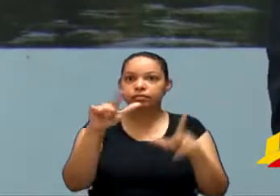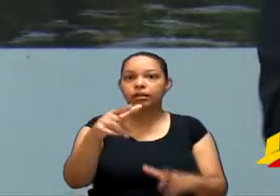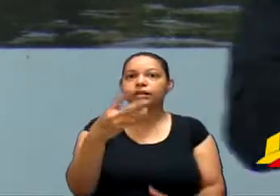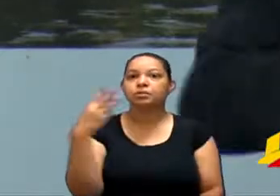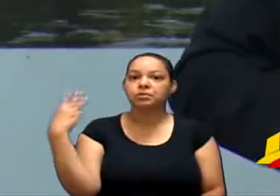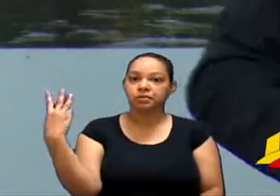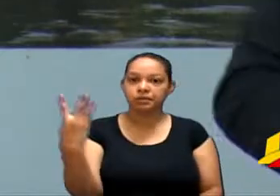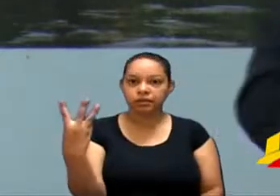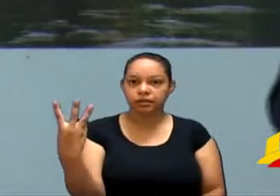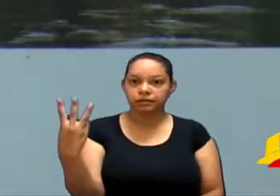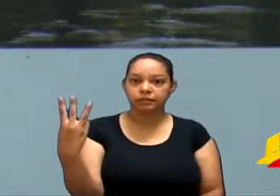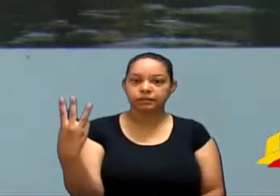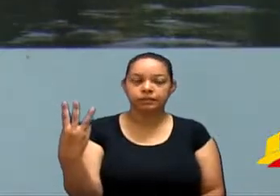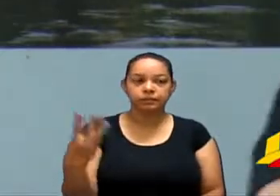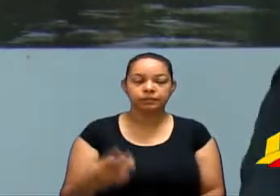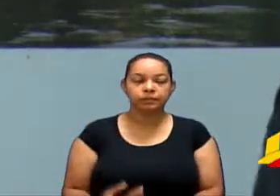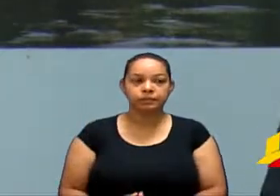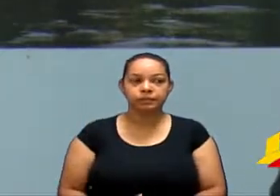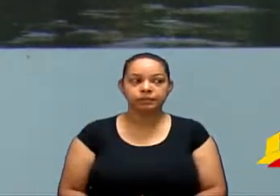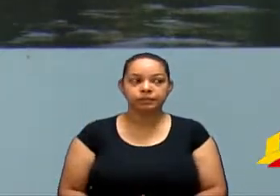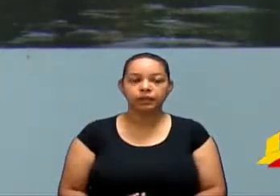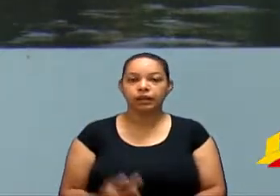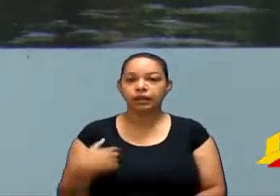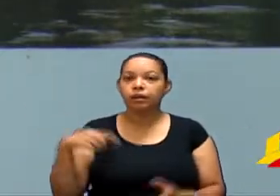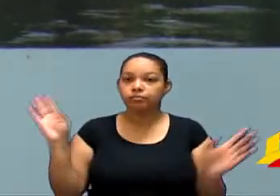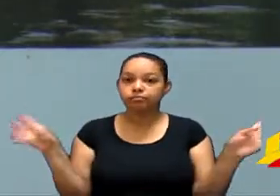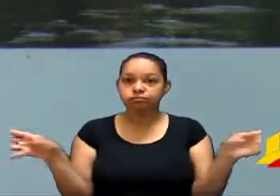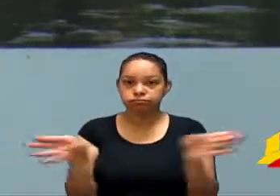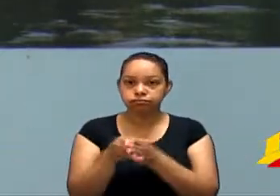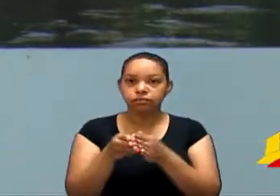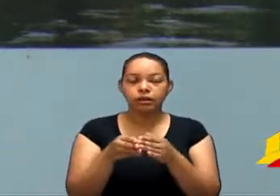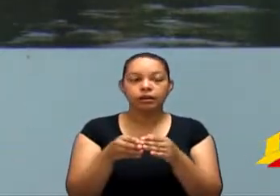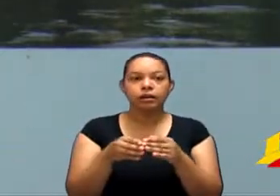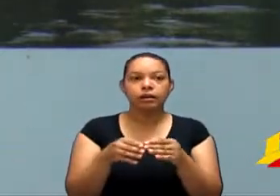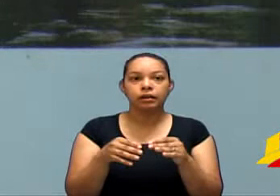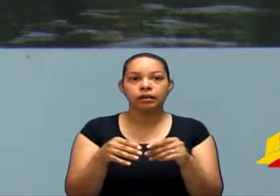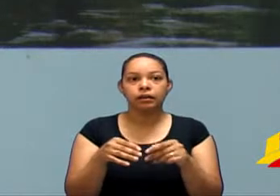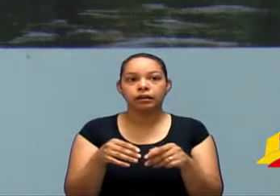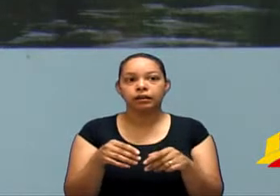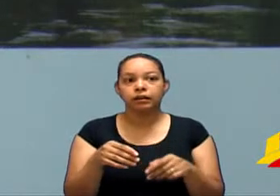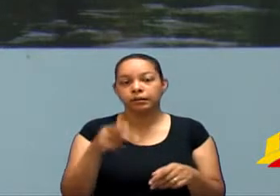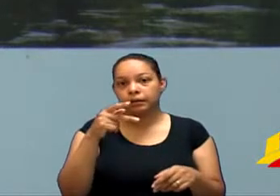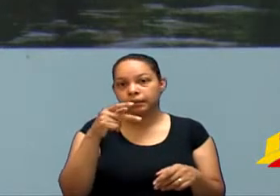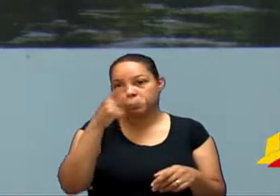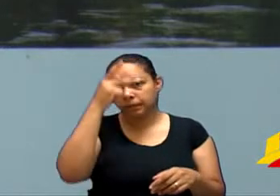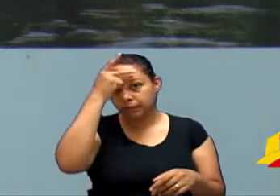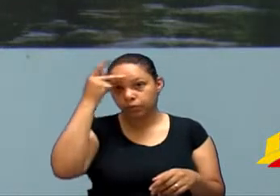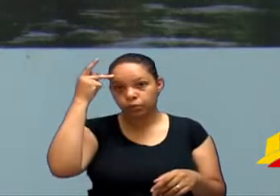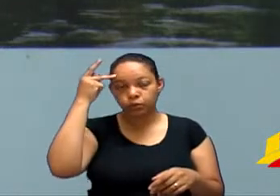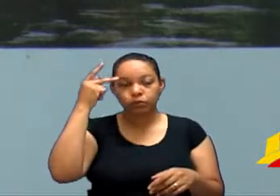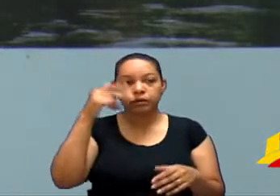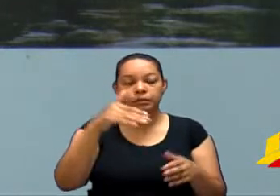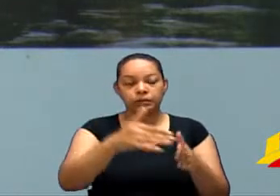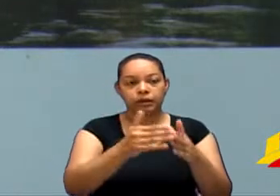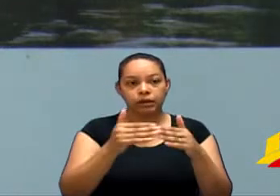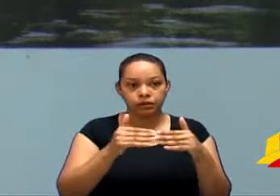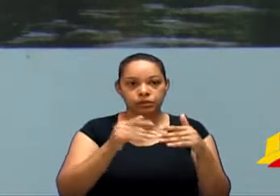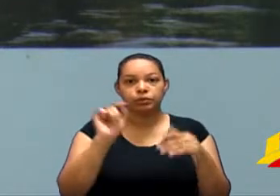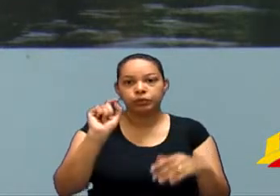a parte nesse requerimento mas o serei breve para deixar todos falarem senhor presidente que a gente tá pedindo é o seguinte